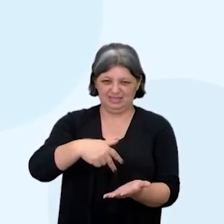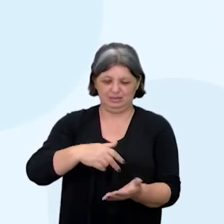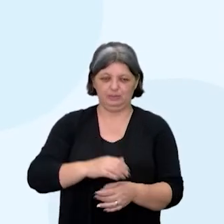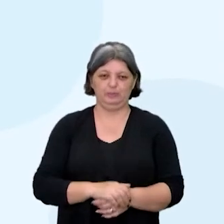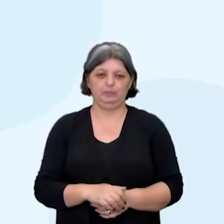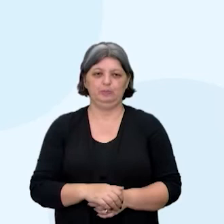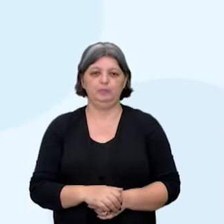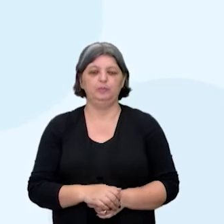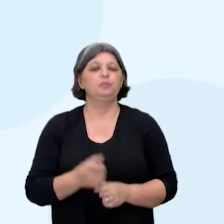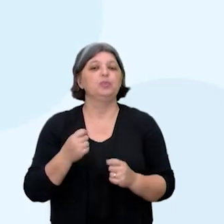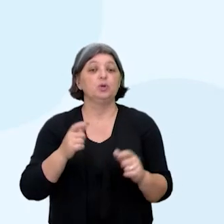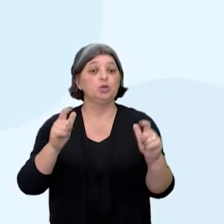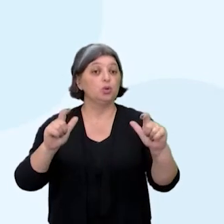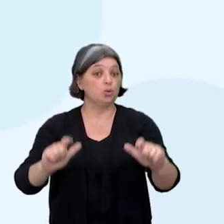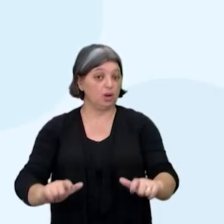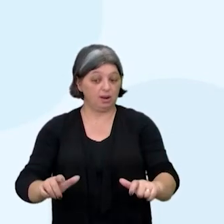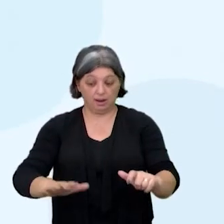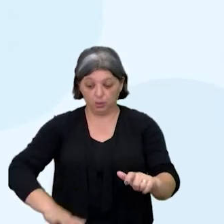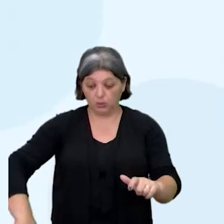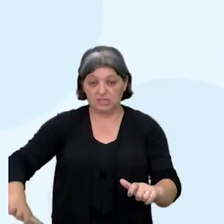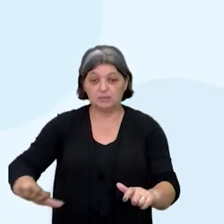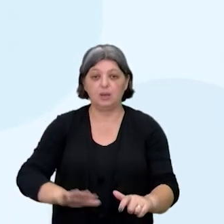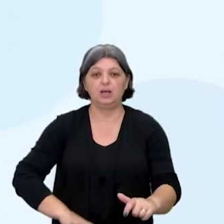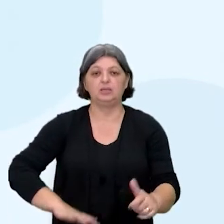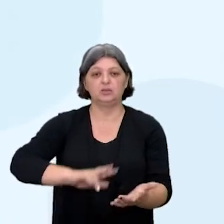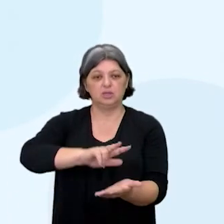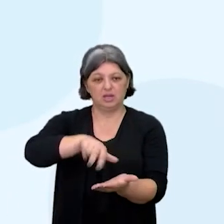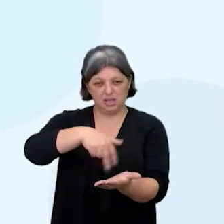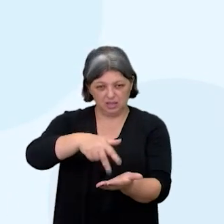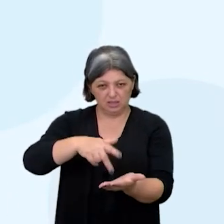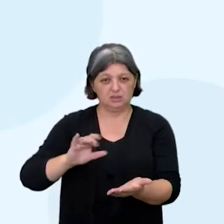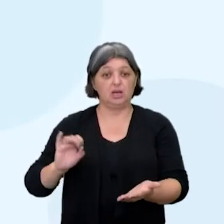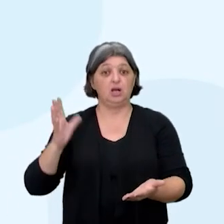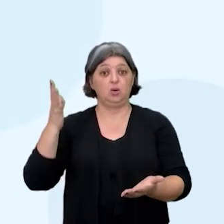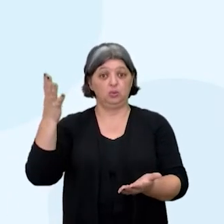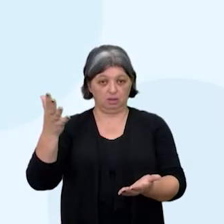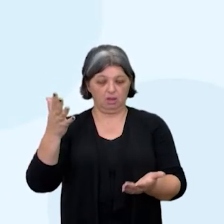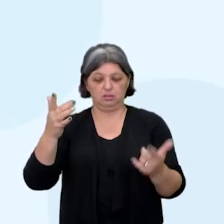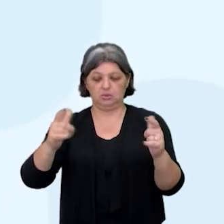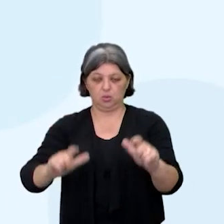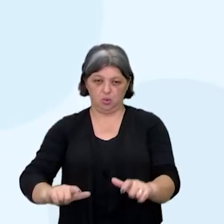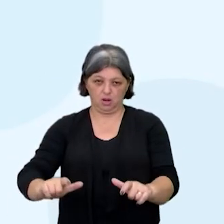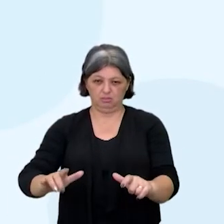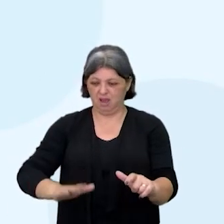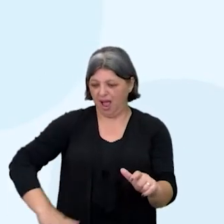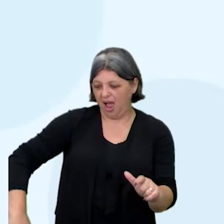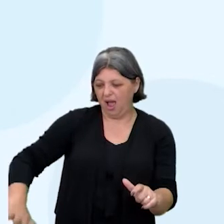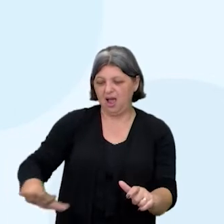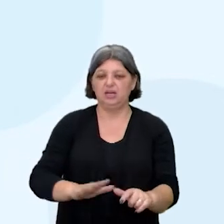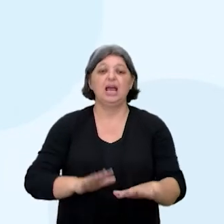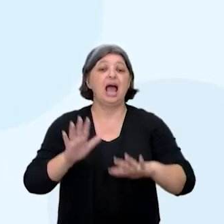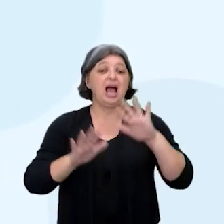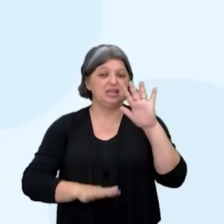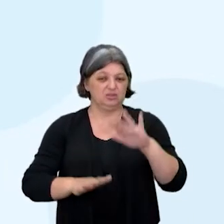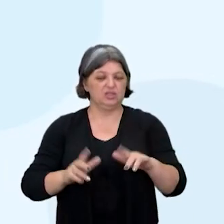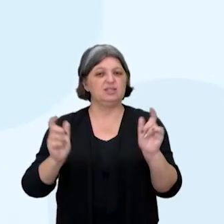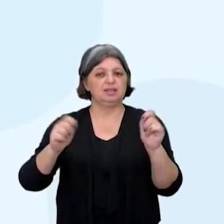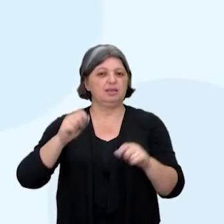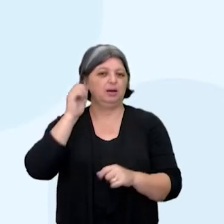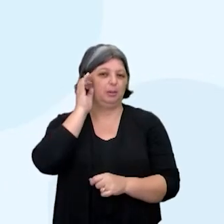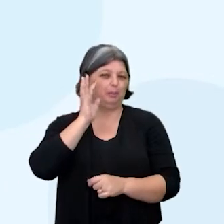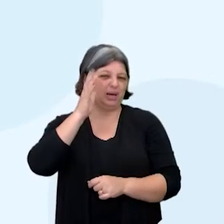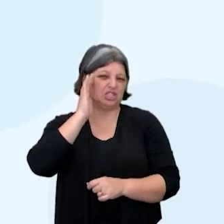Laban, é o seguinte: a dança, ela sempre acontece no espaço. E às vezes o espaço é a imaginação. O corpo